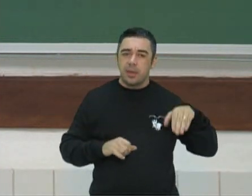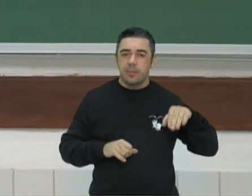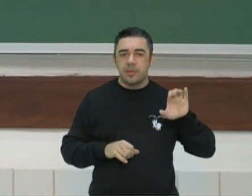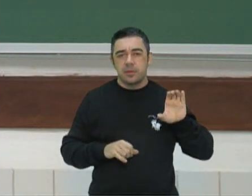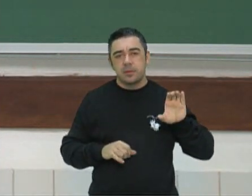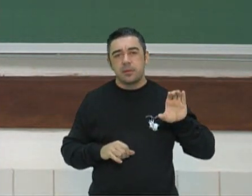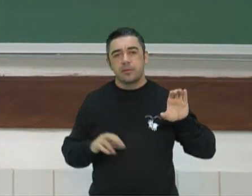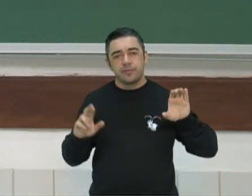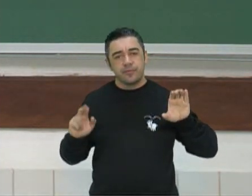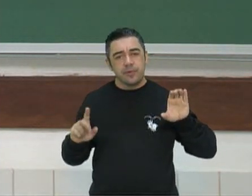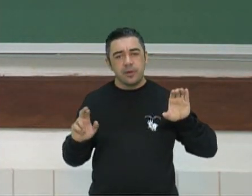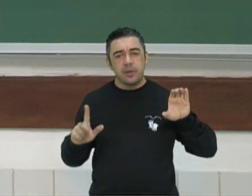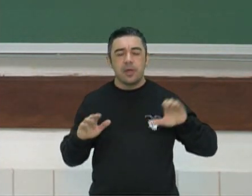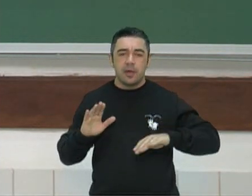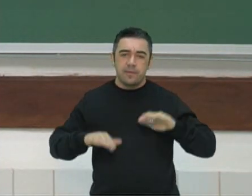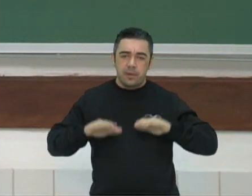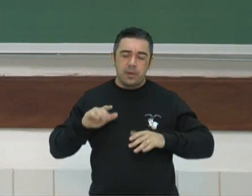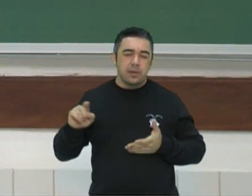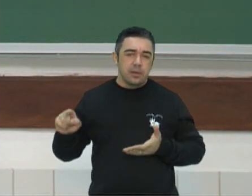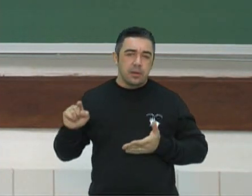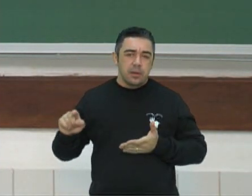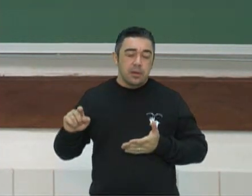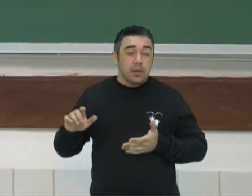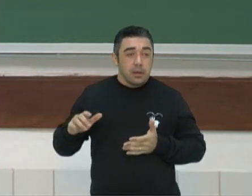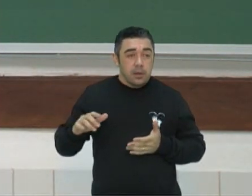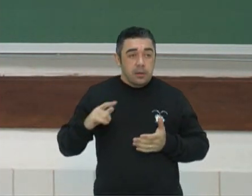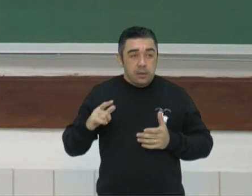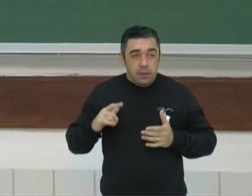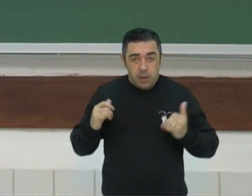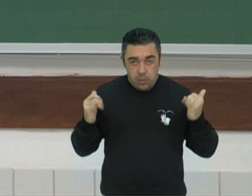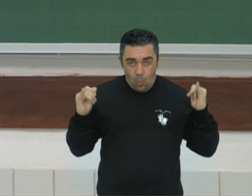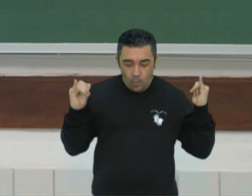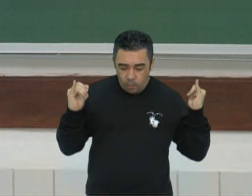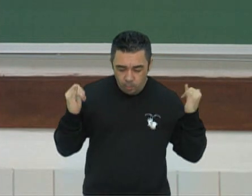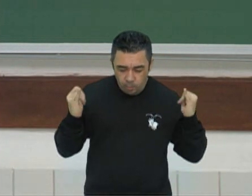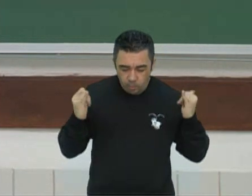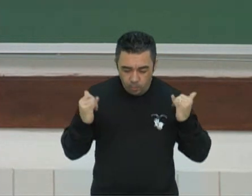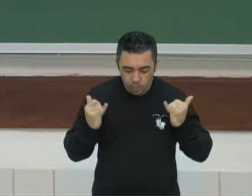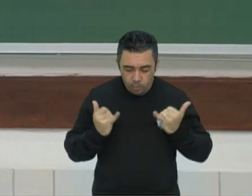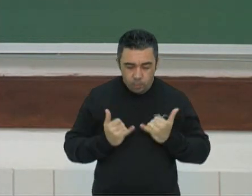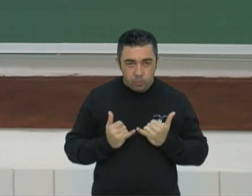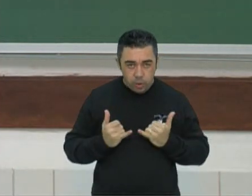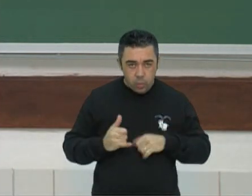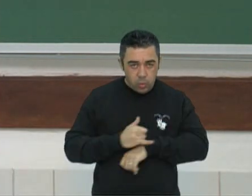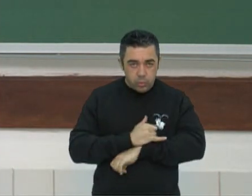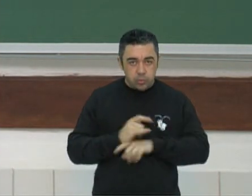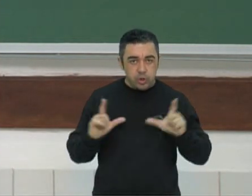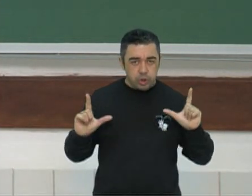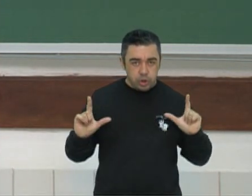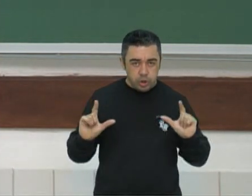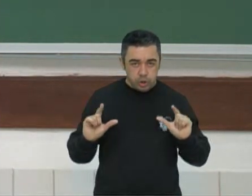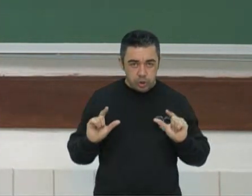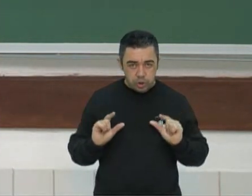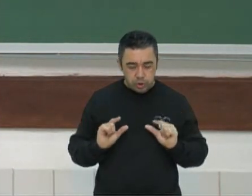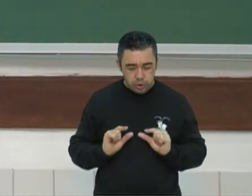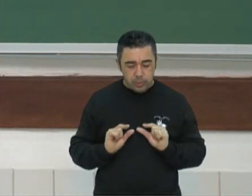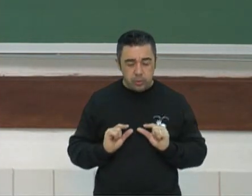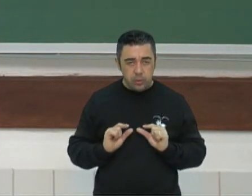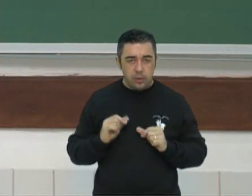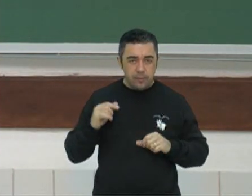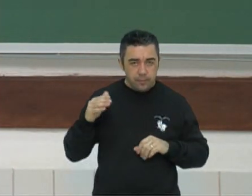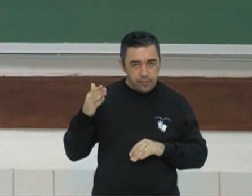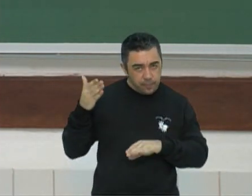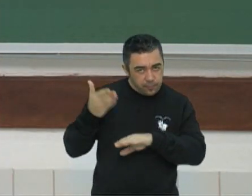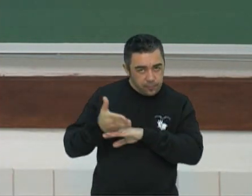Muitas então, vezes a pessoa aparentemente queimou gordura pelo exercício, ele fez lá atividades na